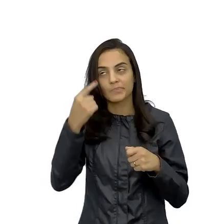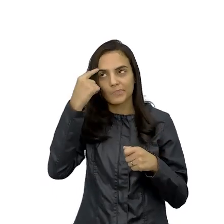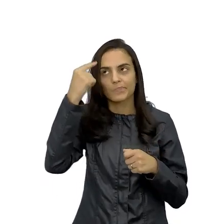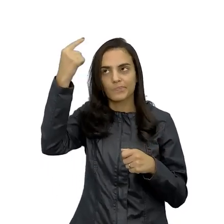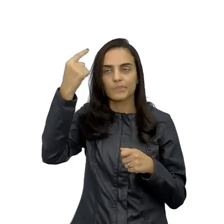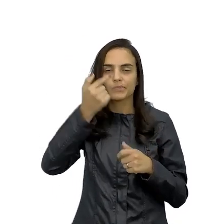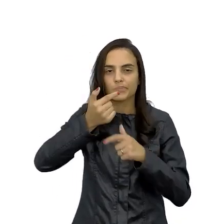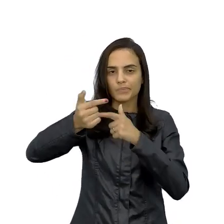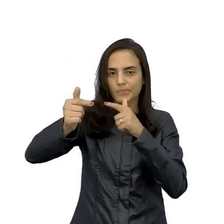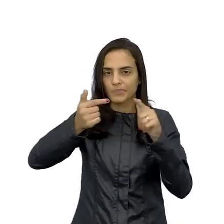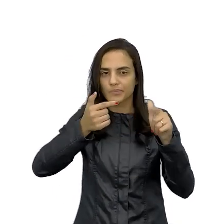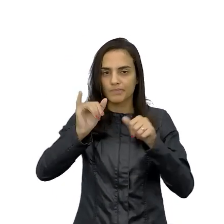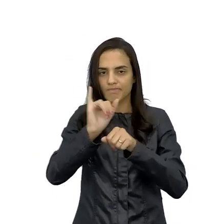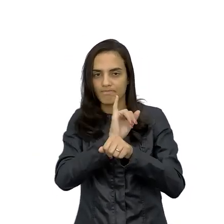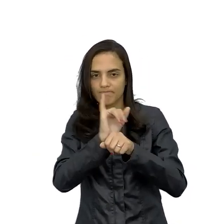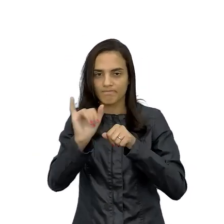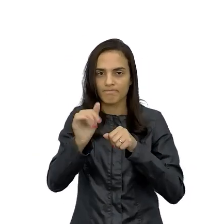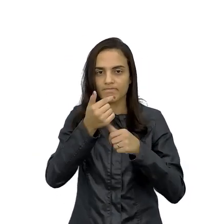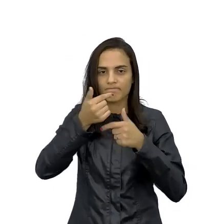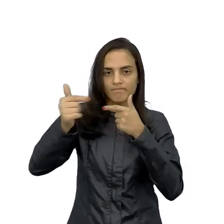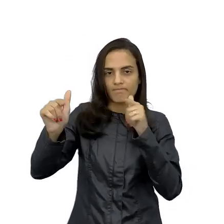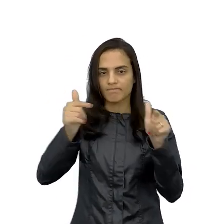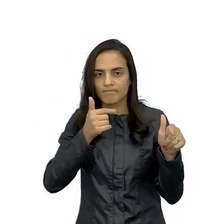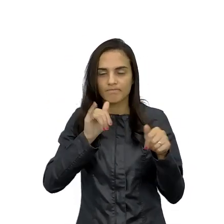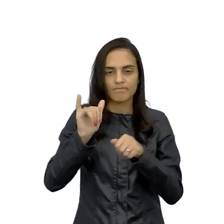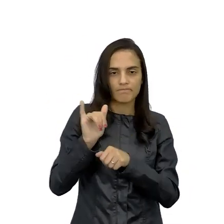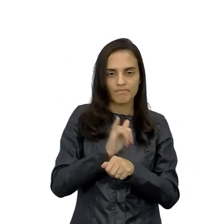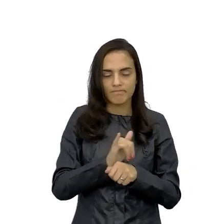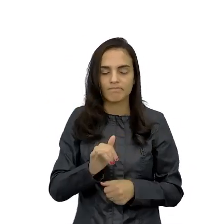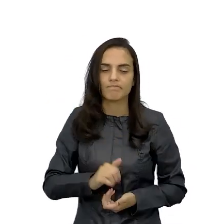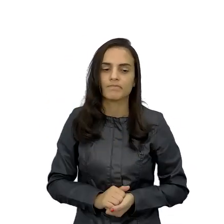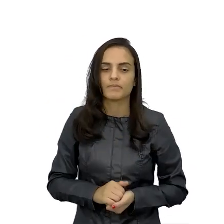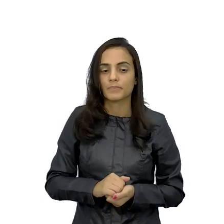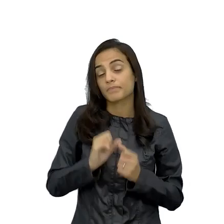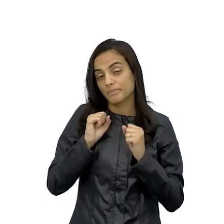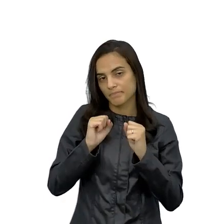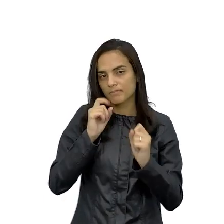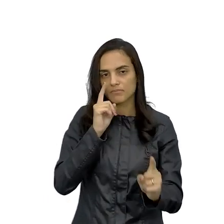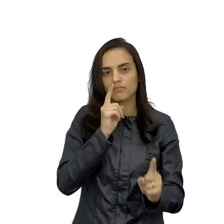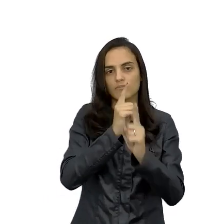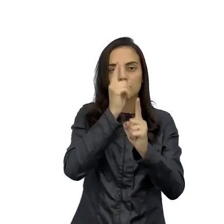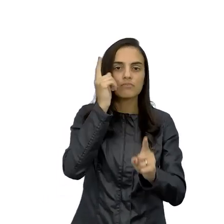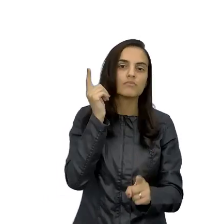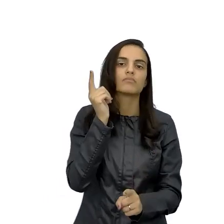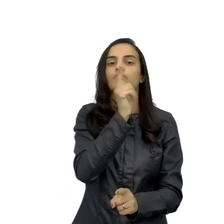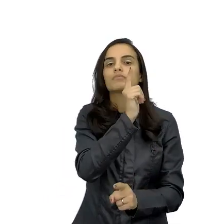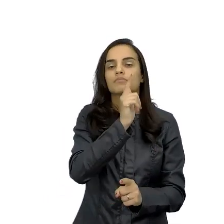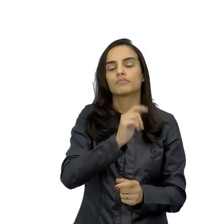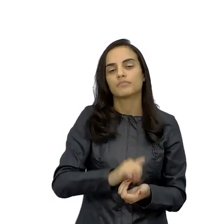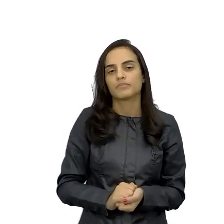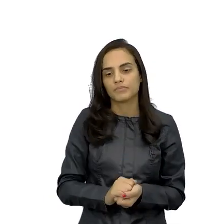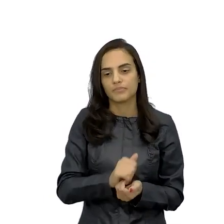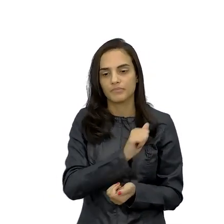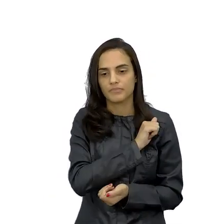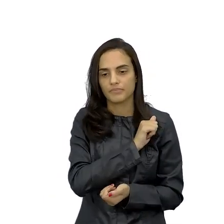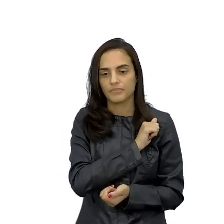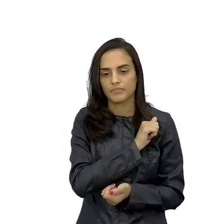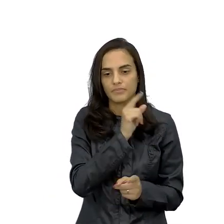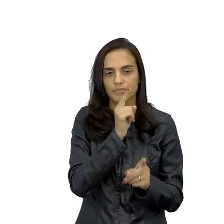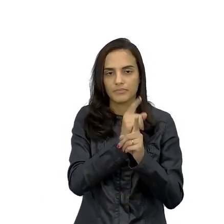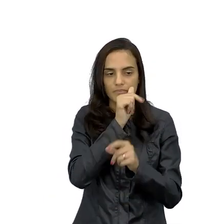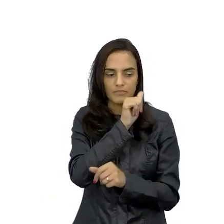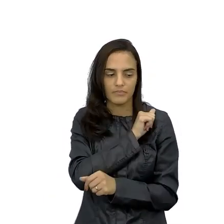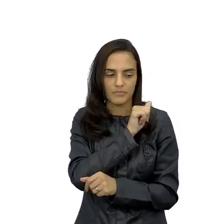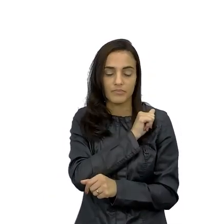pensar numa outra estratégia, numa outra metodologia, para poder alcançar esses alunos que ainda não